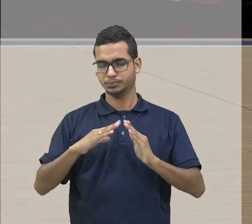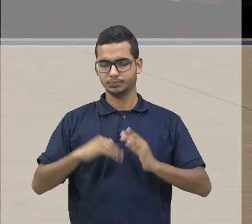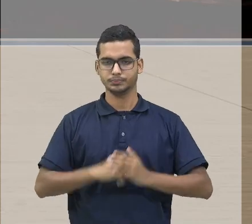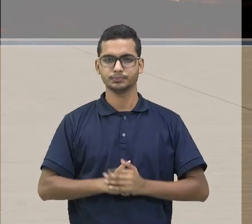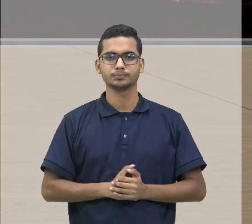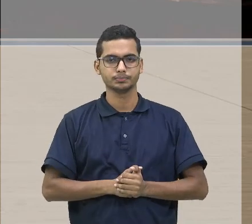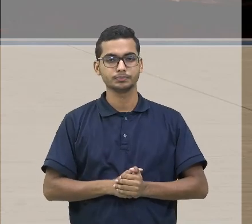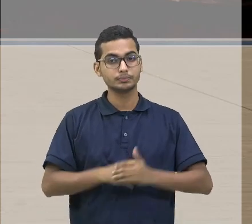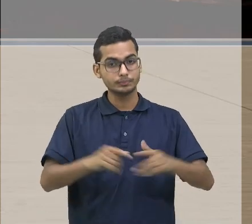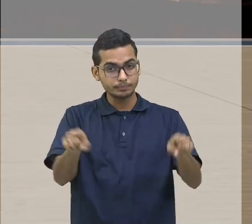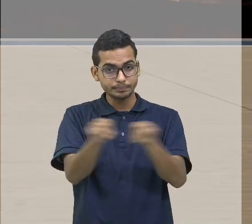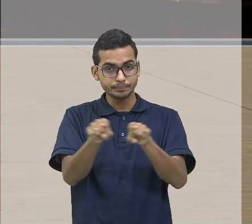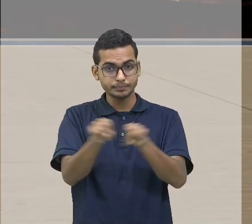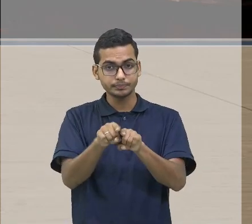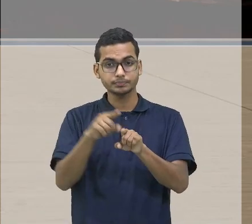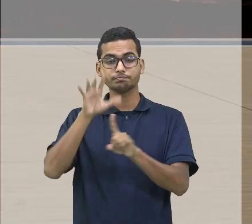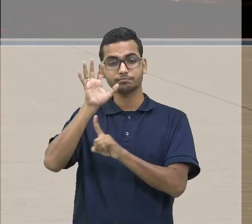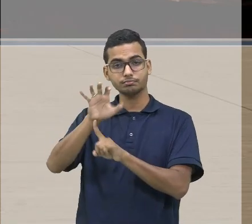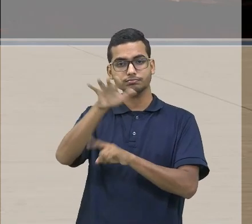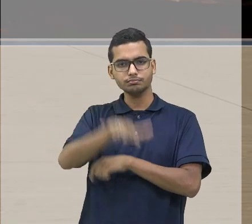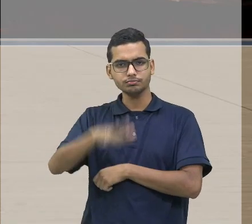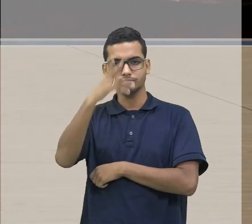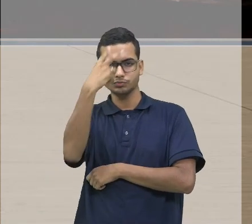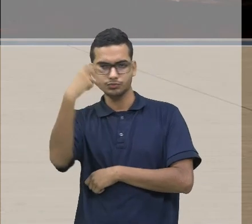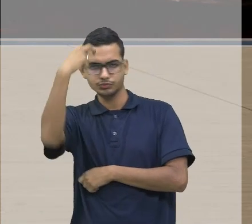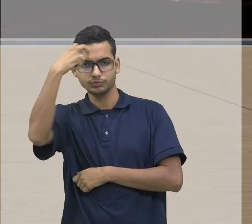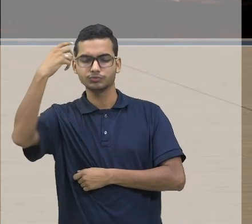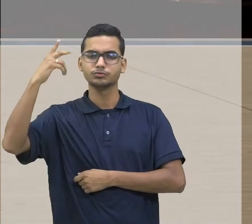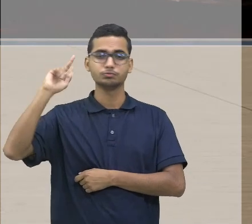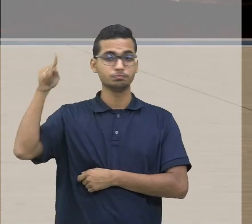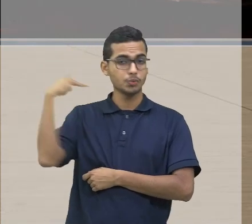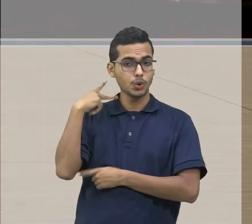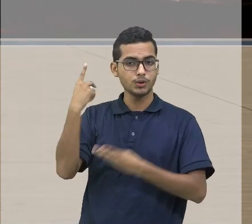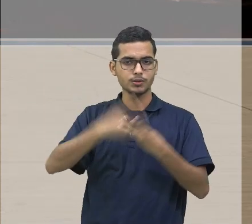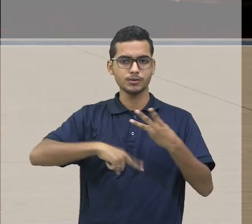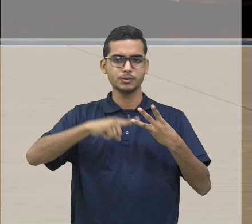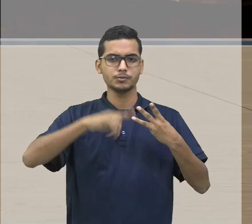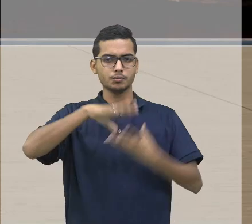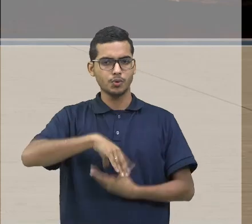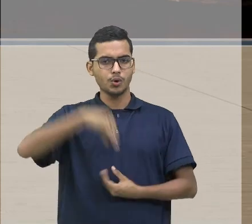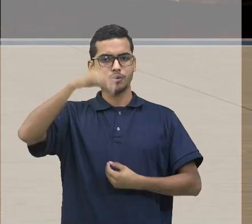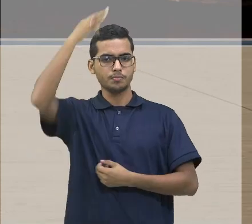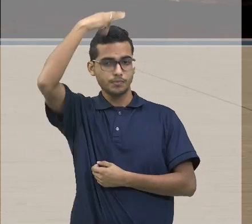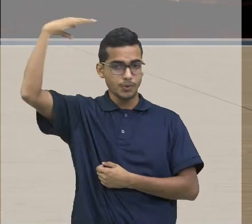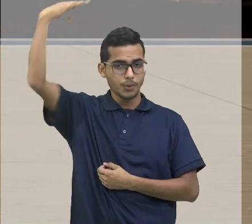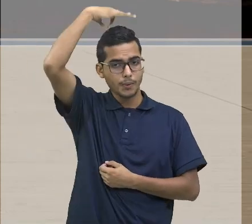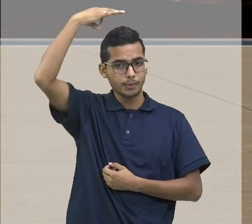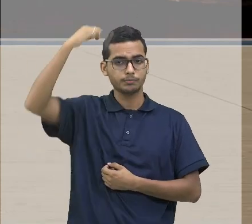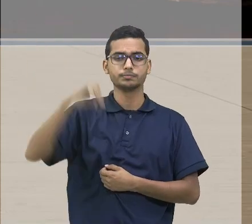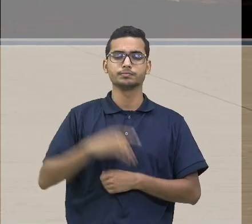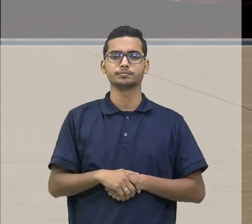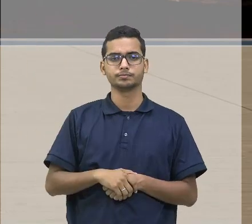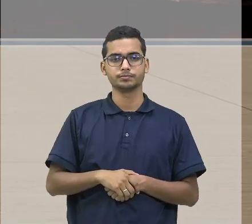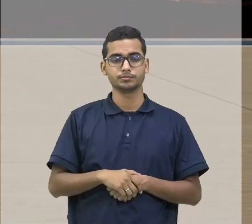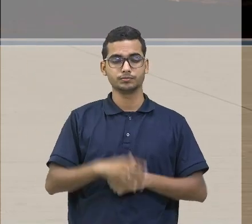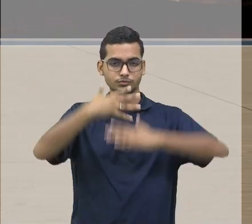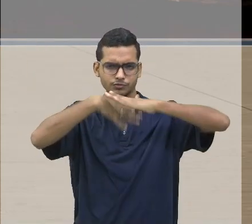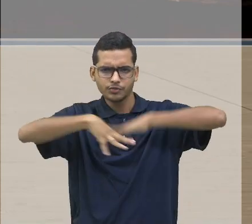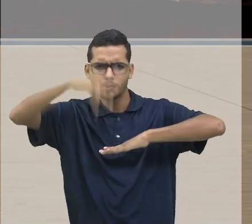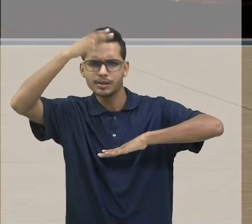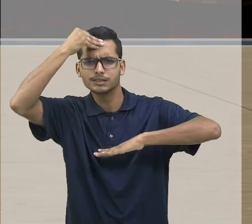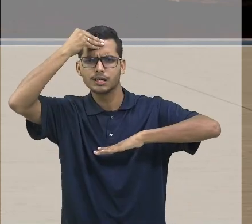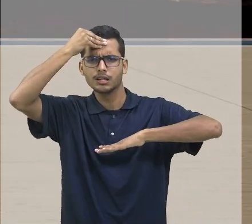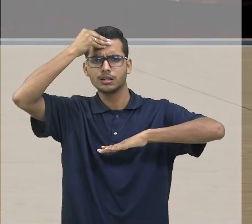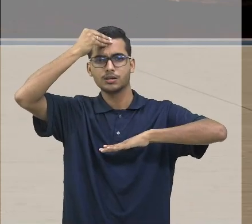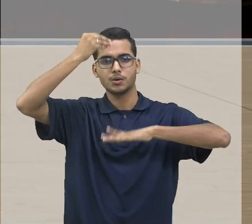vida cultural, política e espiritual, até porque nós temos que lembrar que poucas pessoas eram alfabetizadas e conheciam de fato o